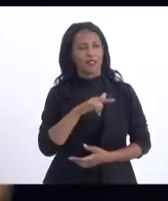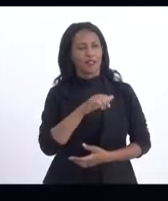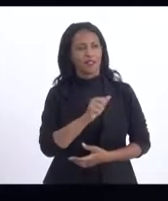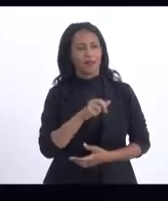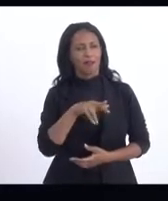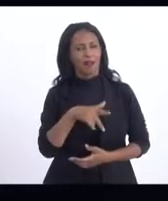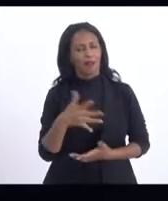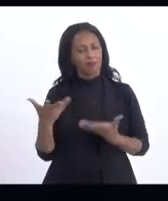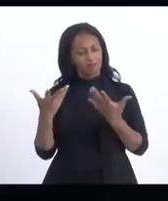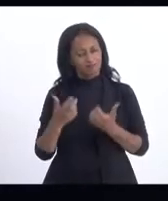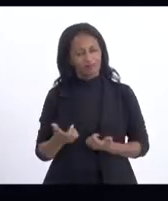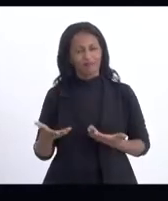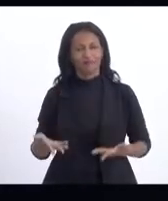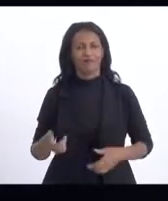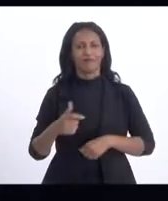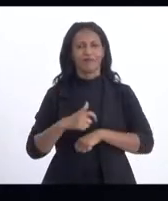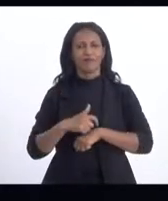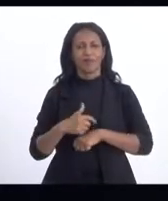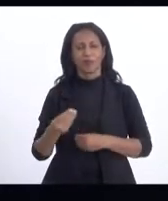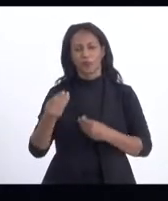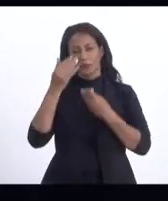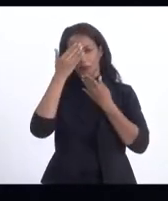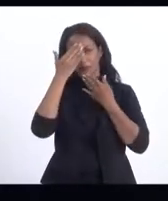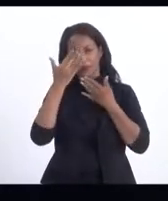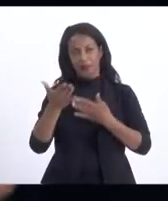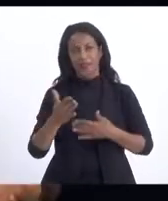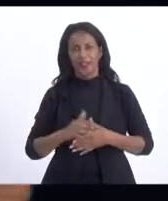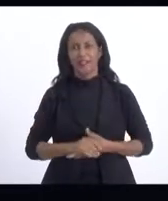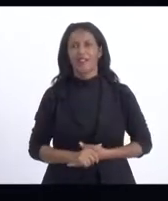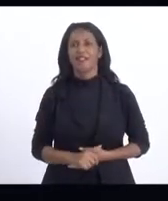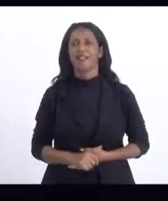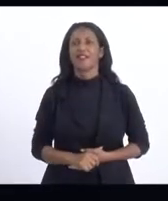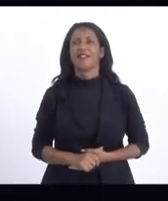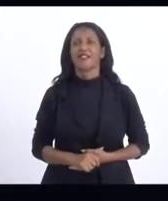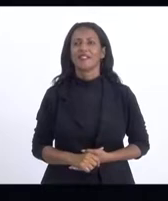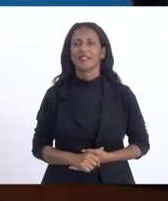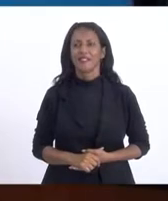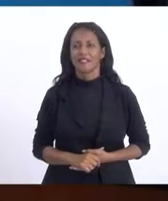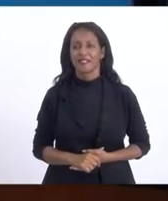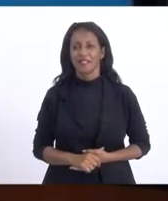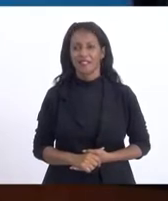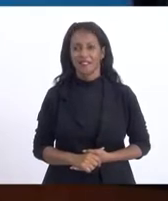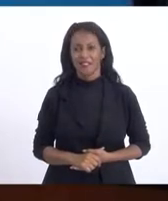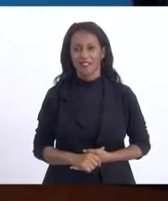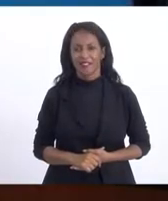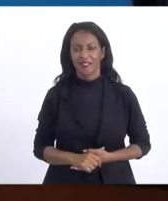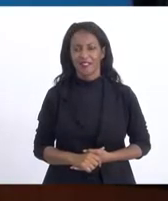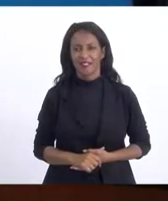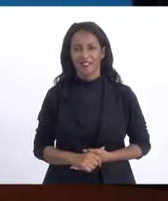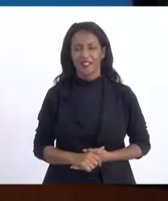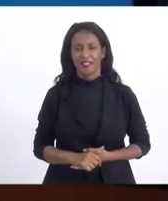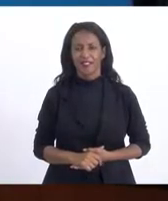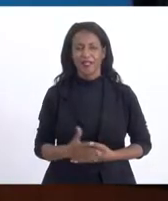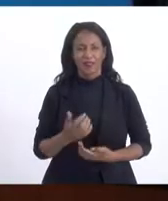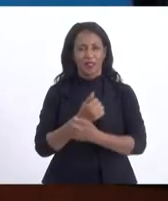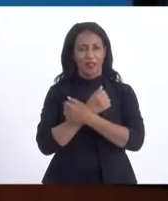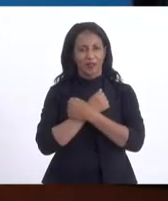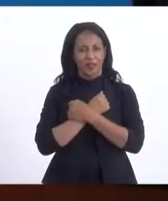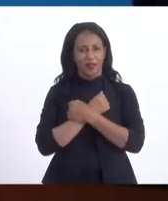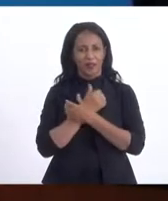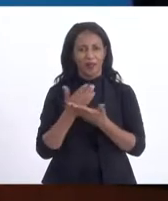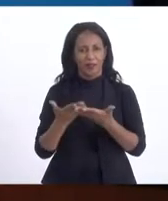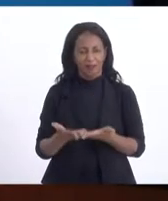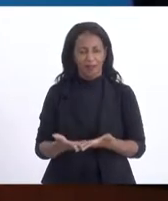nos acolhe neste momento, Zé. Muito obrigado aí por abrir a porta da sua casa e dizer que trago aqui um abraço do